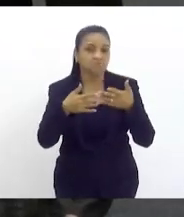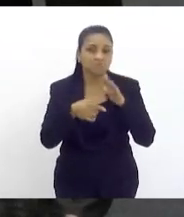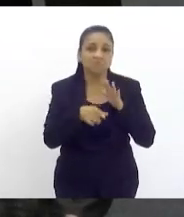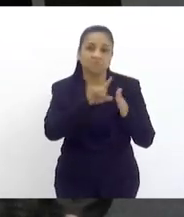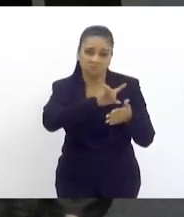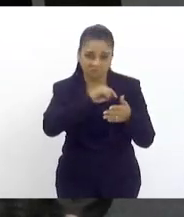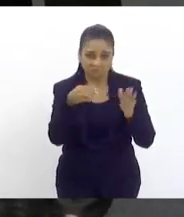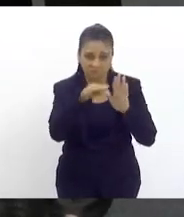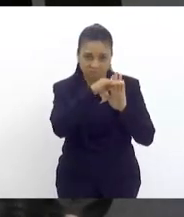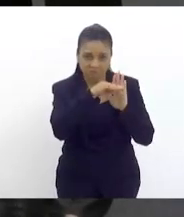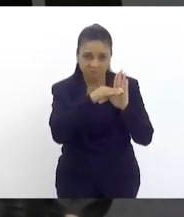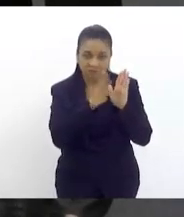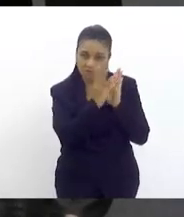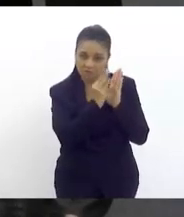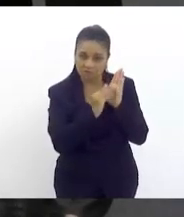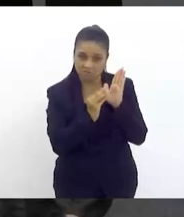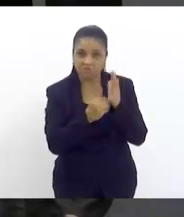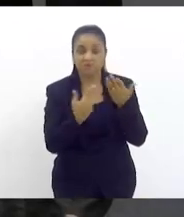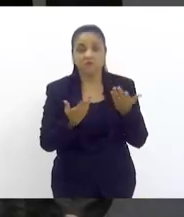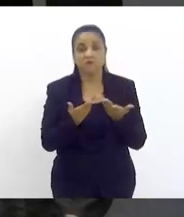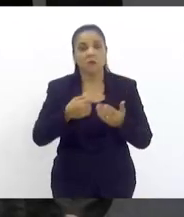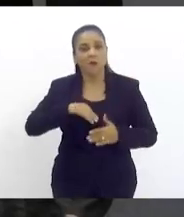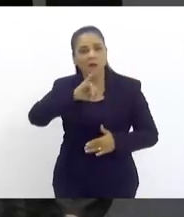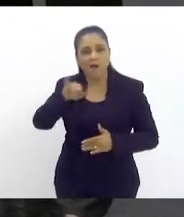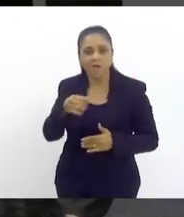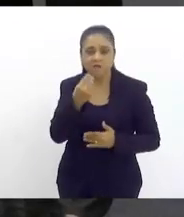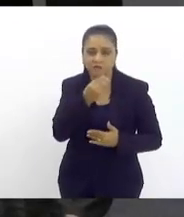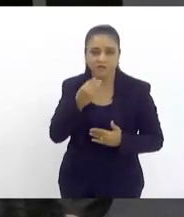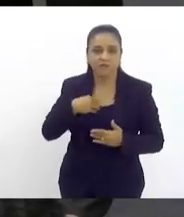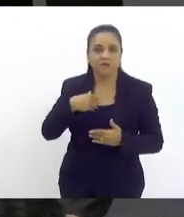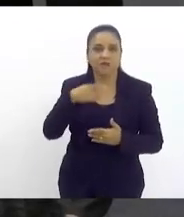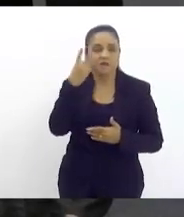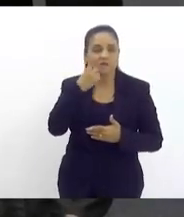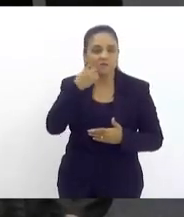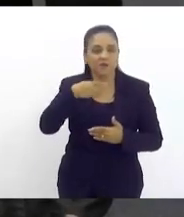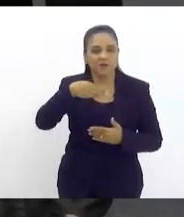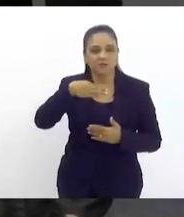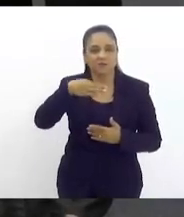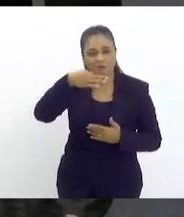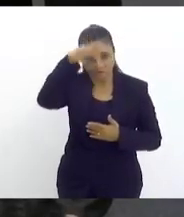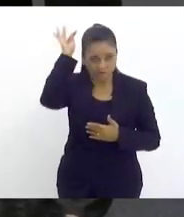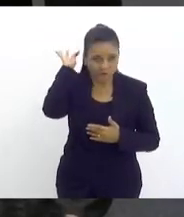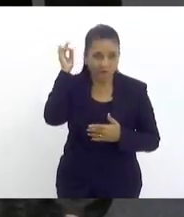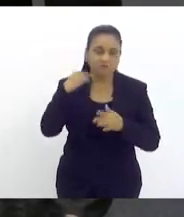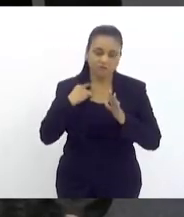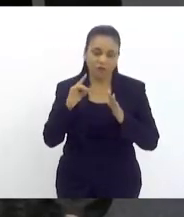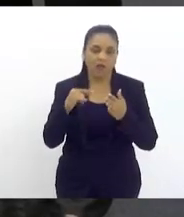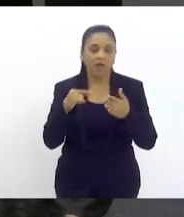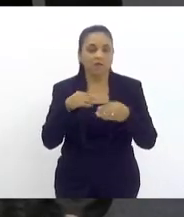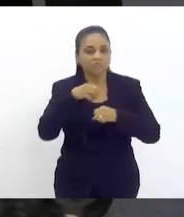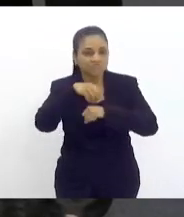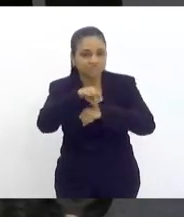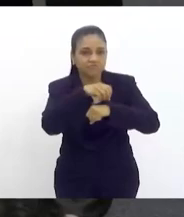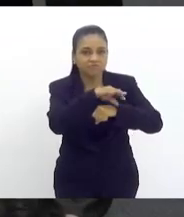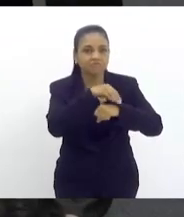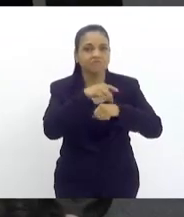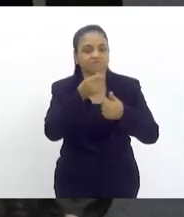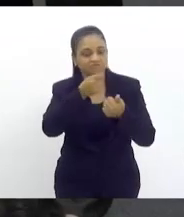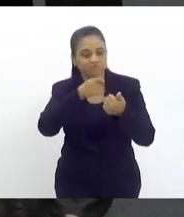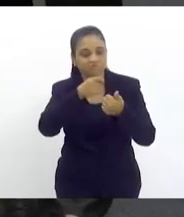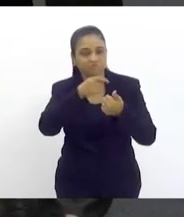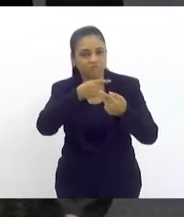aqui o deputado Flávio Serafini, que teve aqui uma indicação de voto contrário ao parecer da Comissão